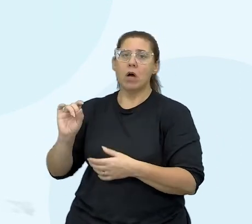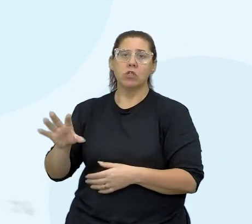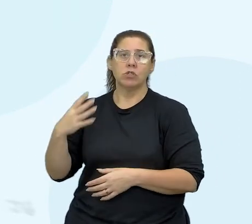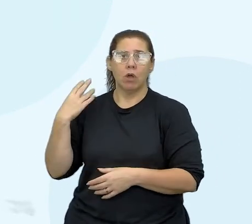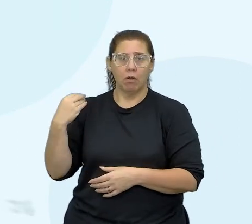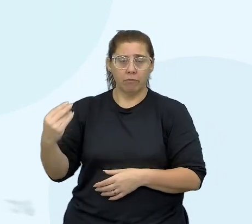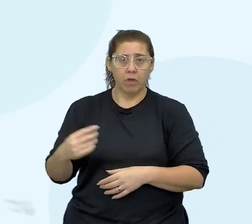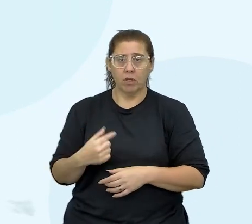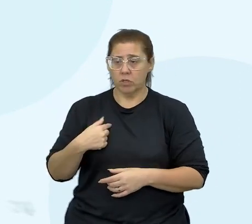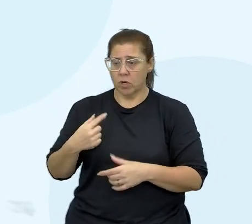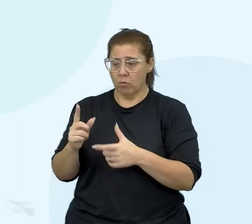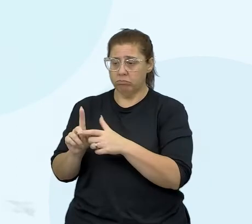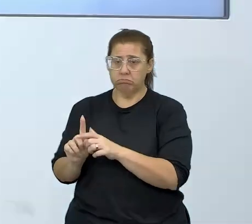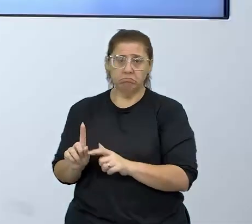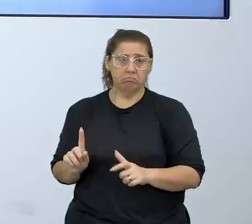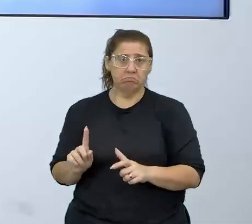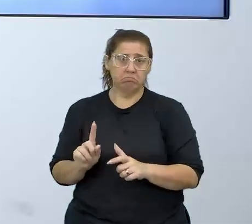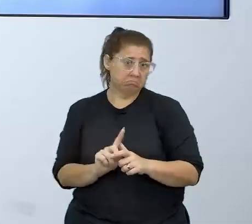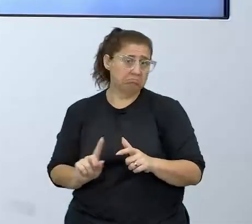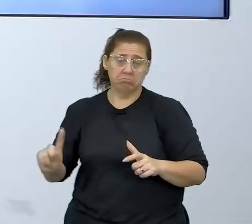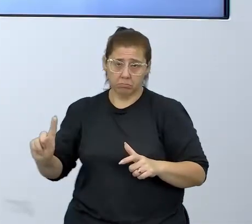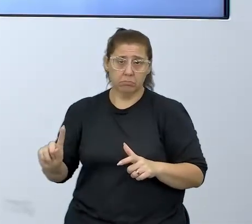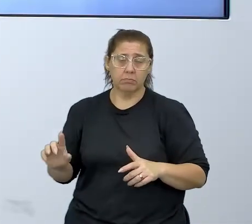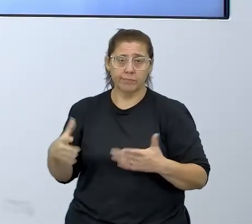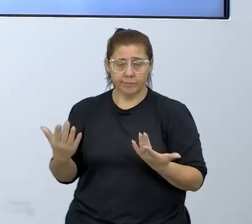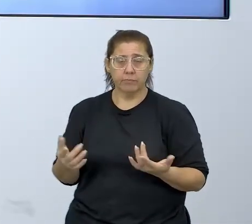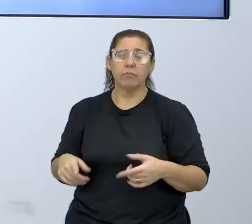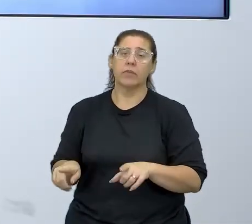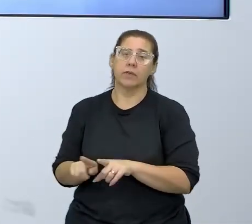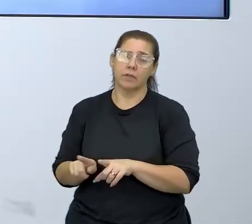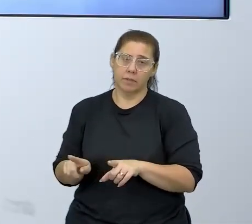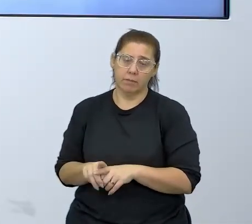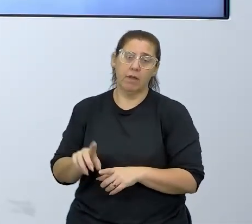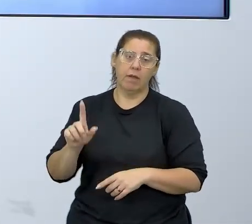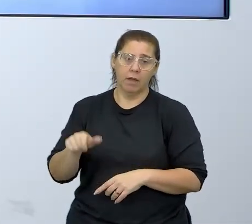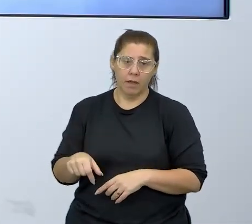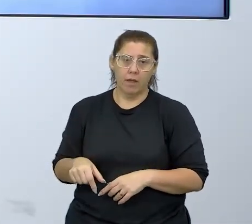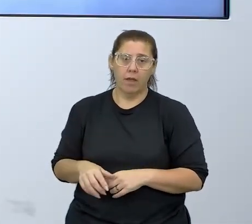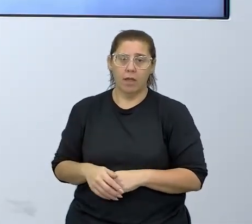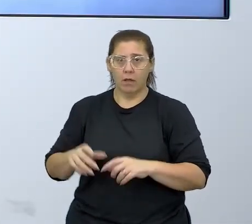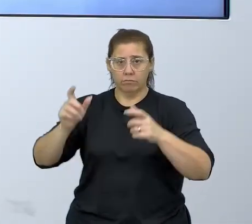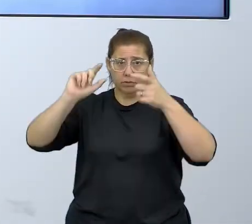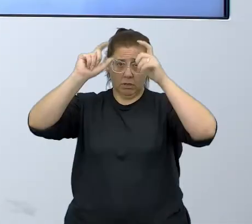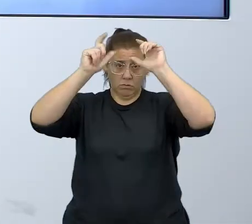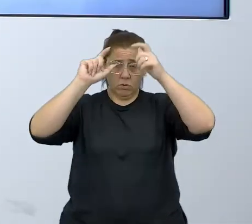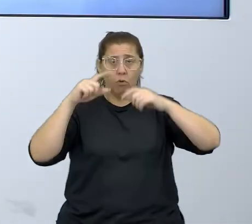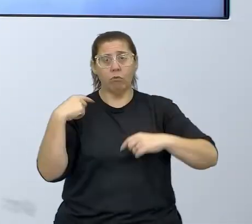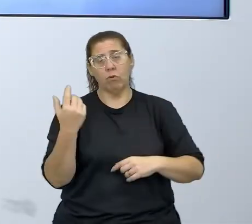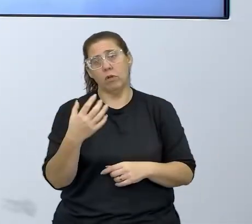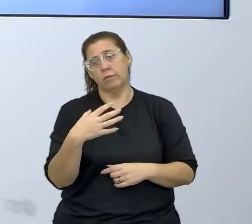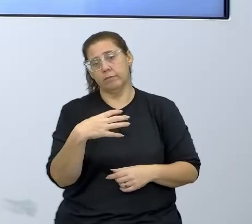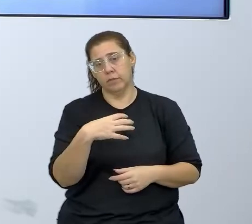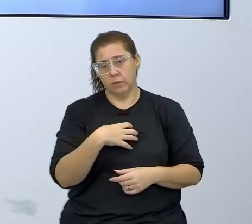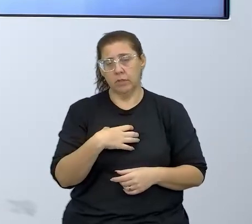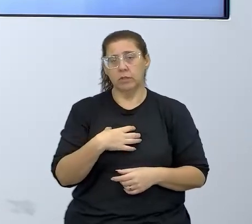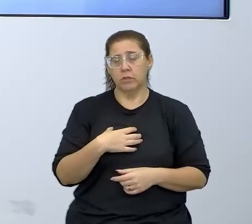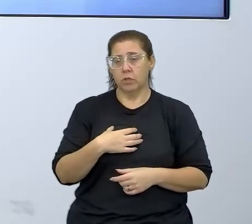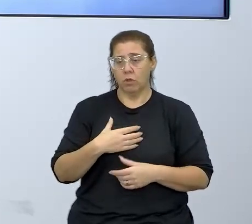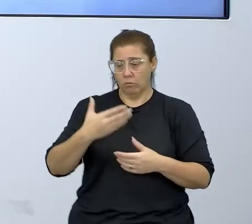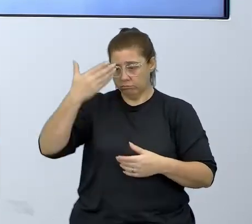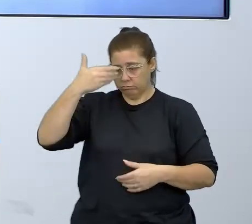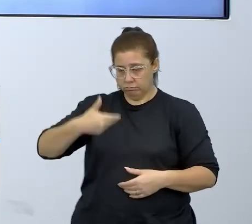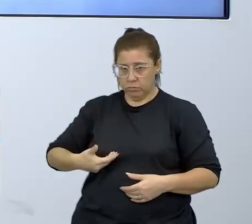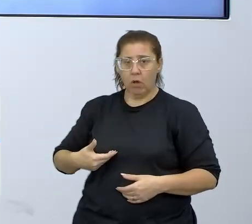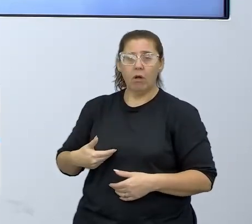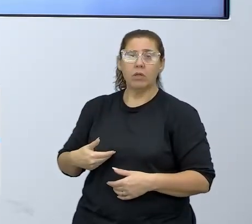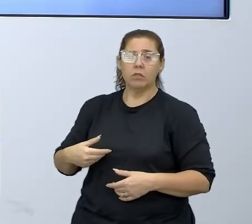questão. O efeito colateral também é muito grave. E um deles são os distúrbios que a gente tem em relação à própria aparência, em relação a